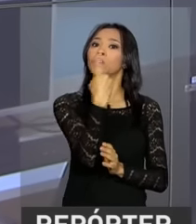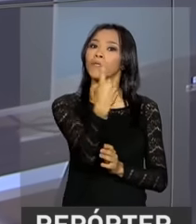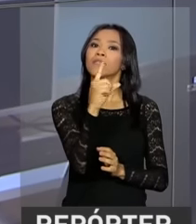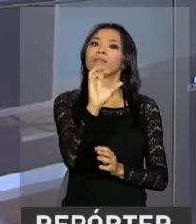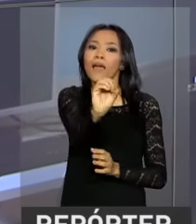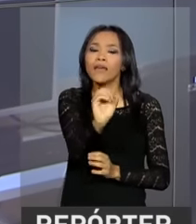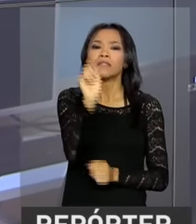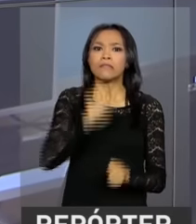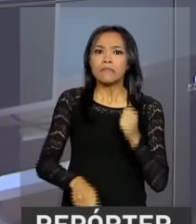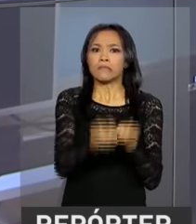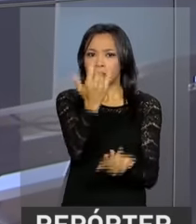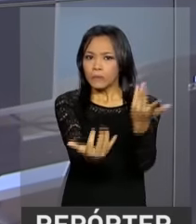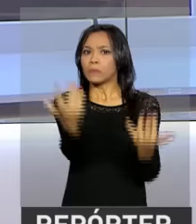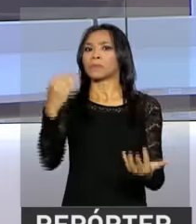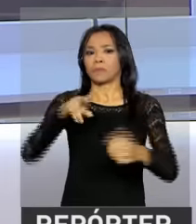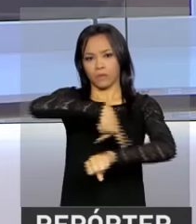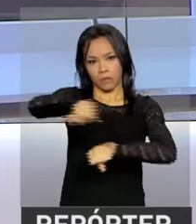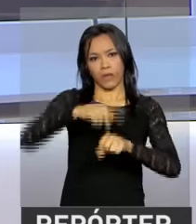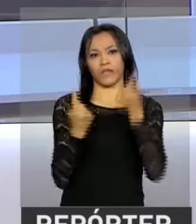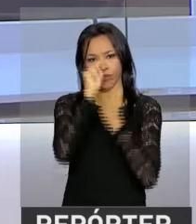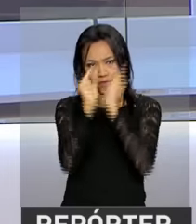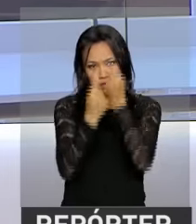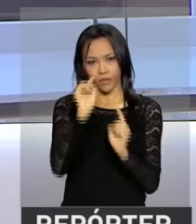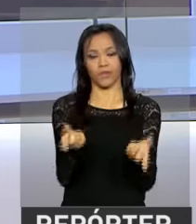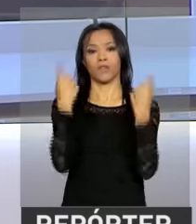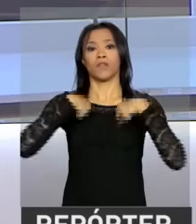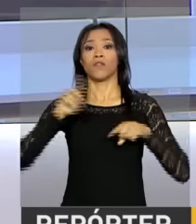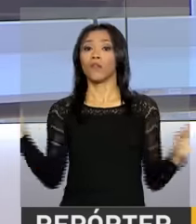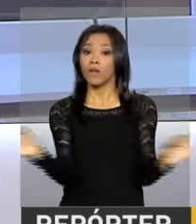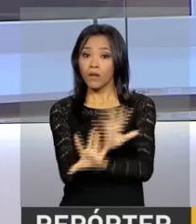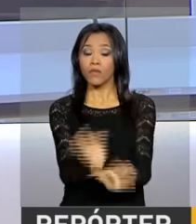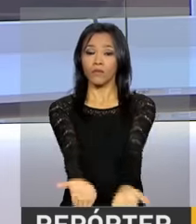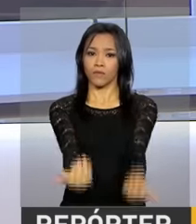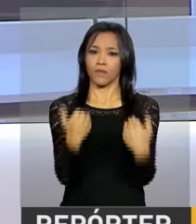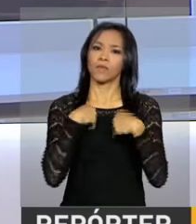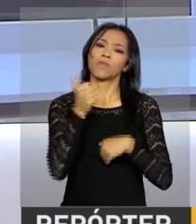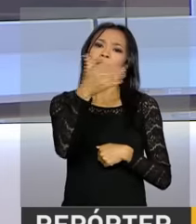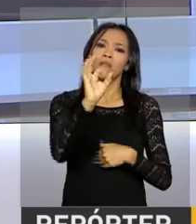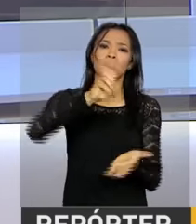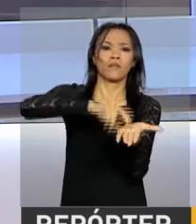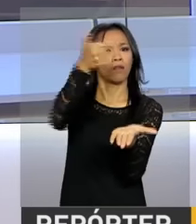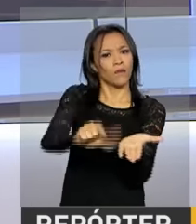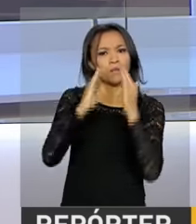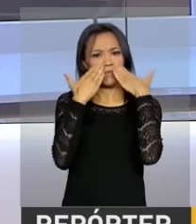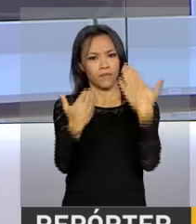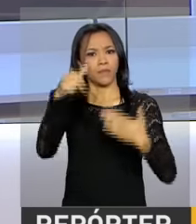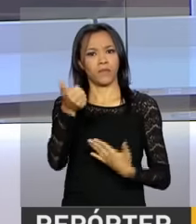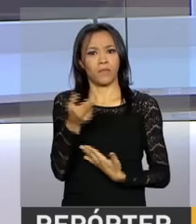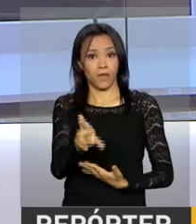florestais estavam ativos no Chile. E nós ficamos por aqui, voltamos às 10 da manhã na próxima edição do Repórter